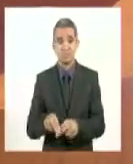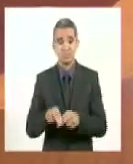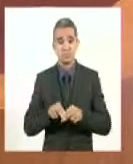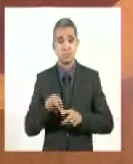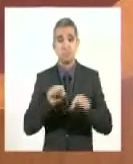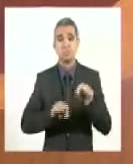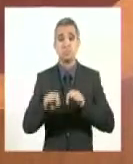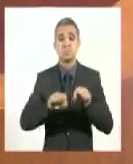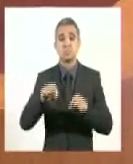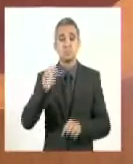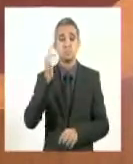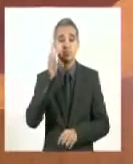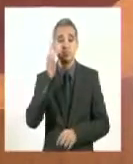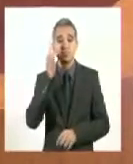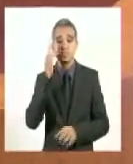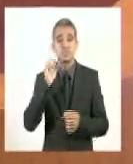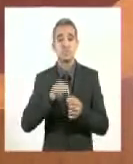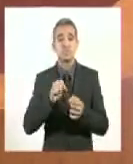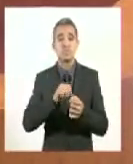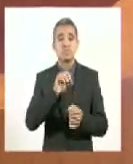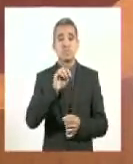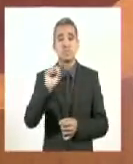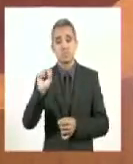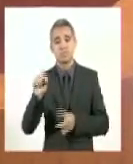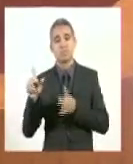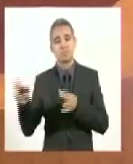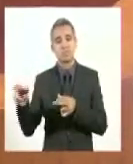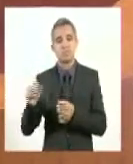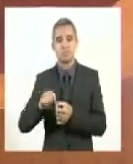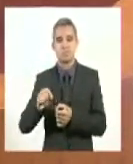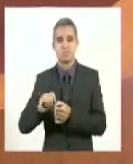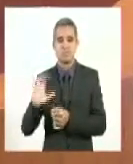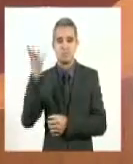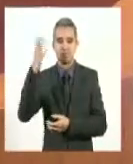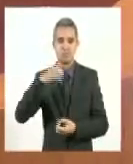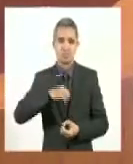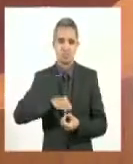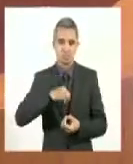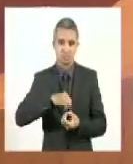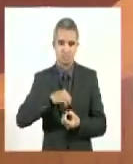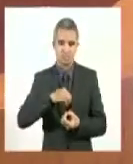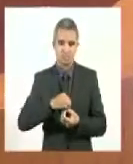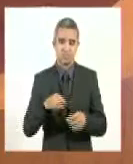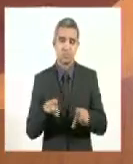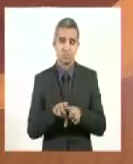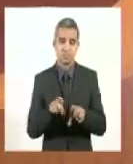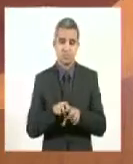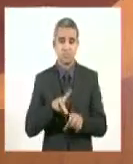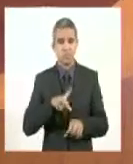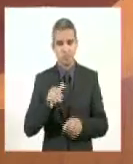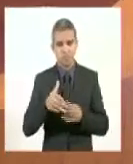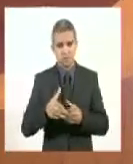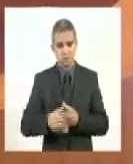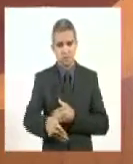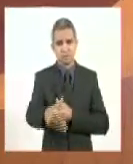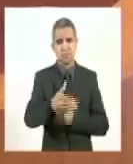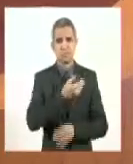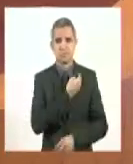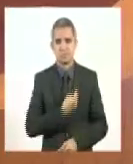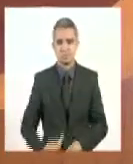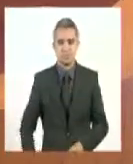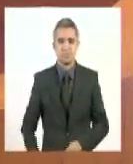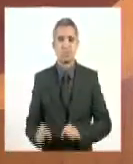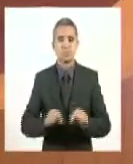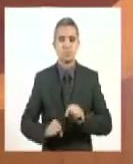é o que ele está fazendo no Detran. E o que ele vai fazer no governo inteiro, que é lotear o